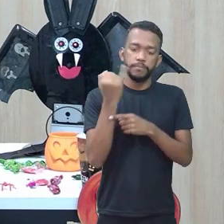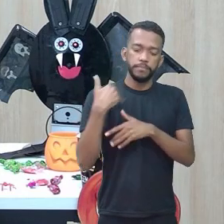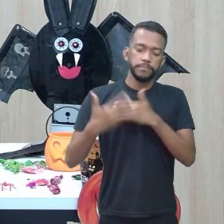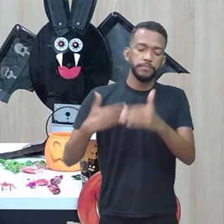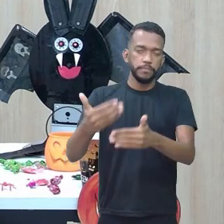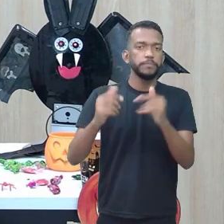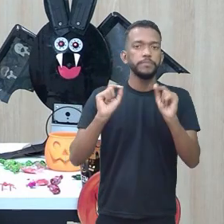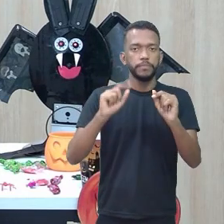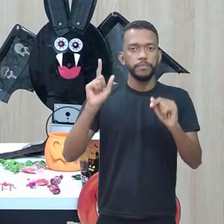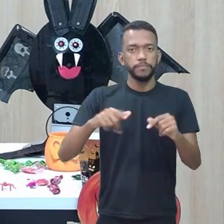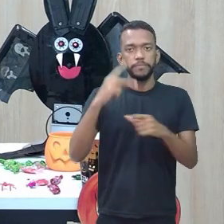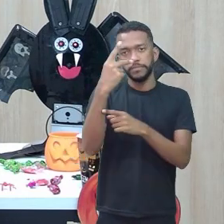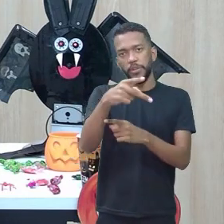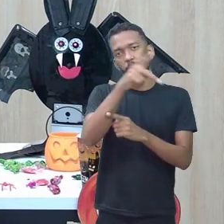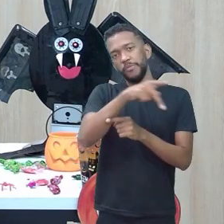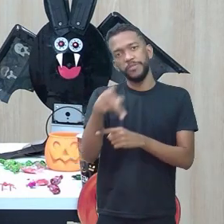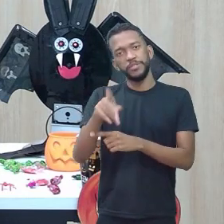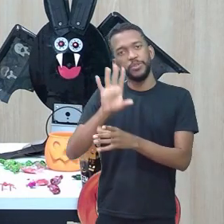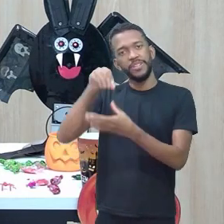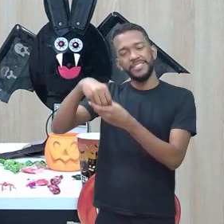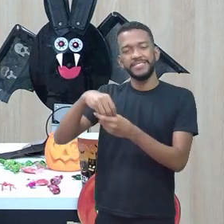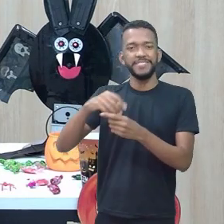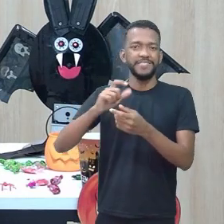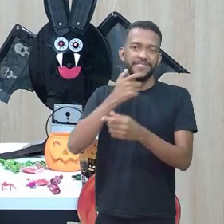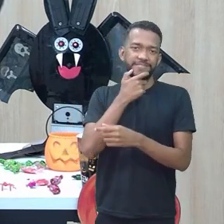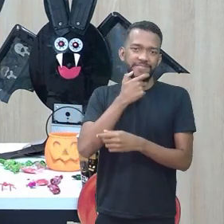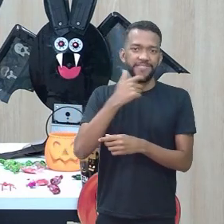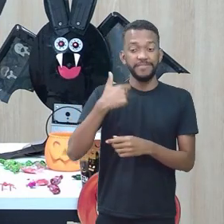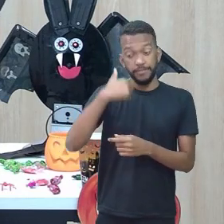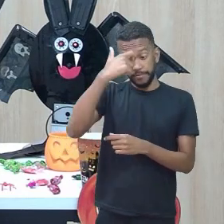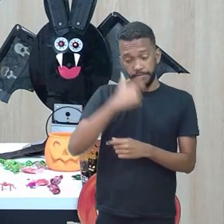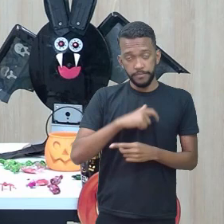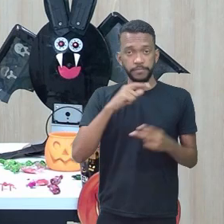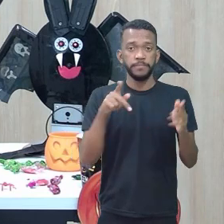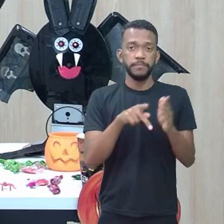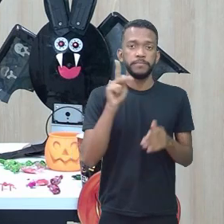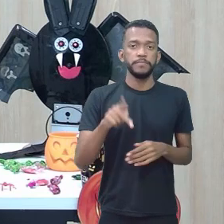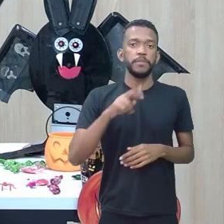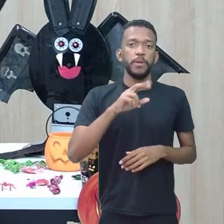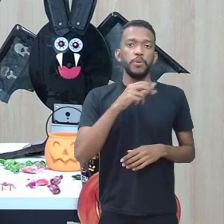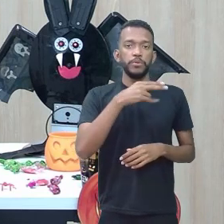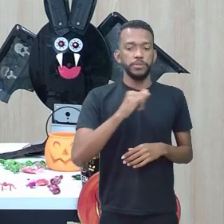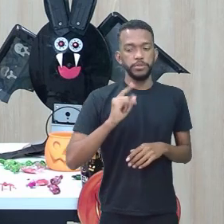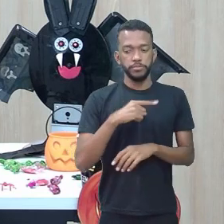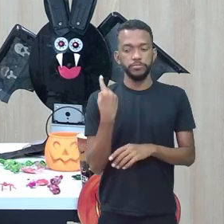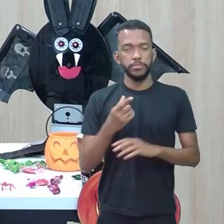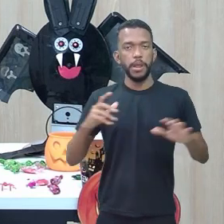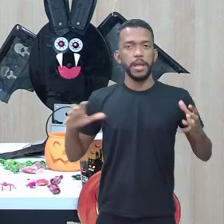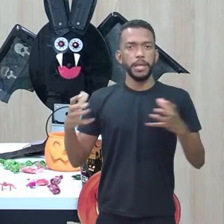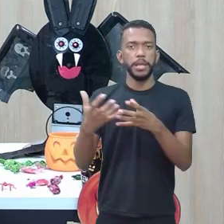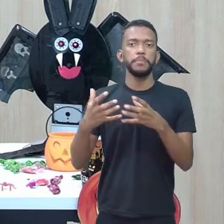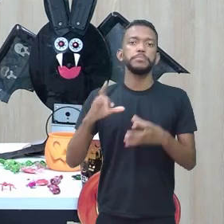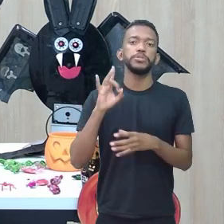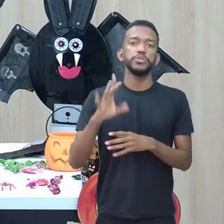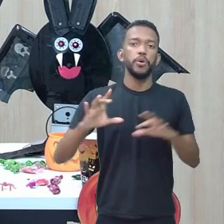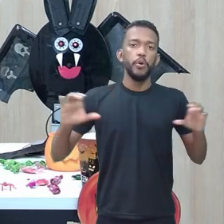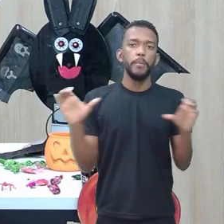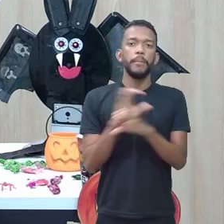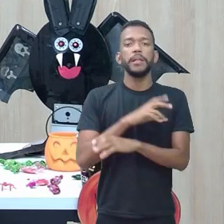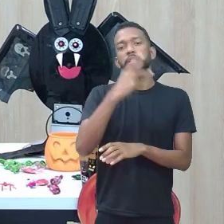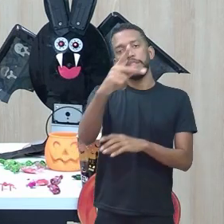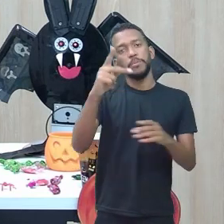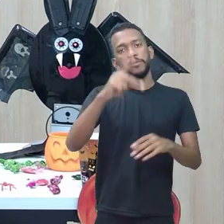processo, que é o seu professor de inglês. Eu e o professor Rony fazemos parte de uma equipe, que essa equipe só está completa com o